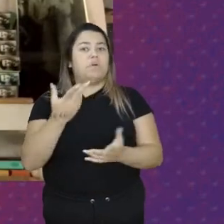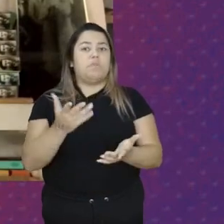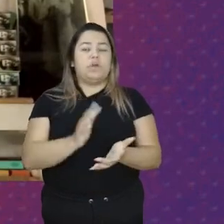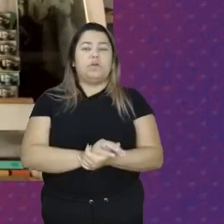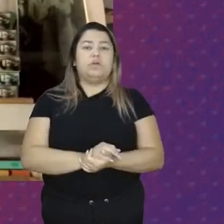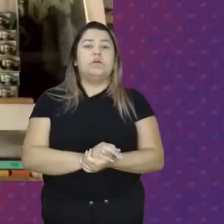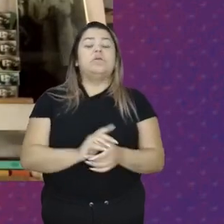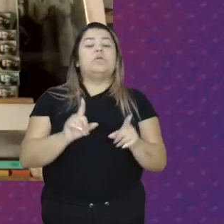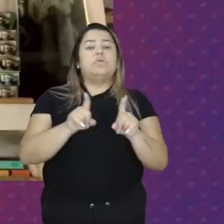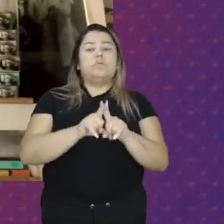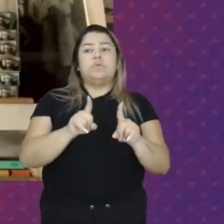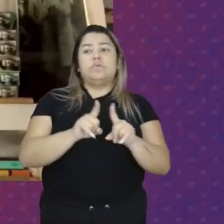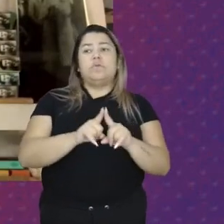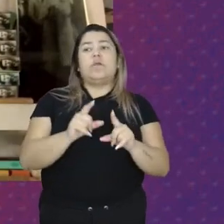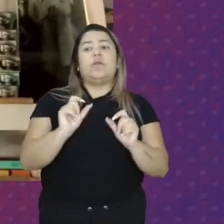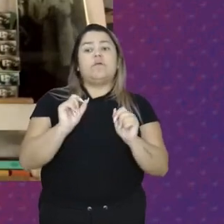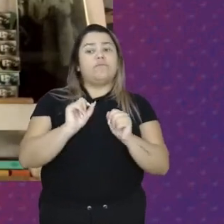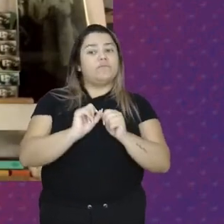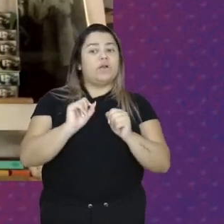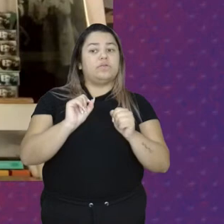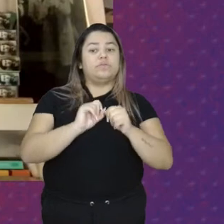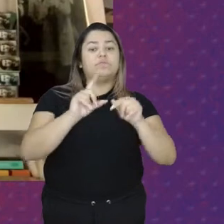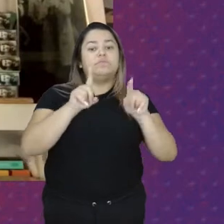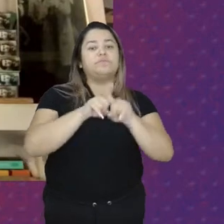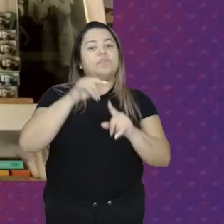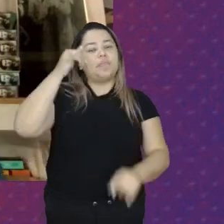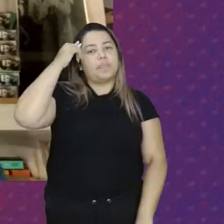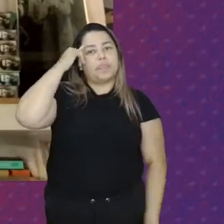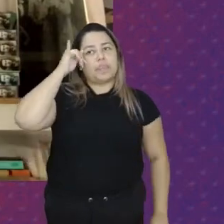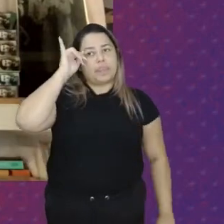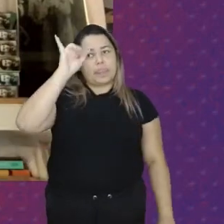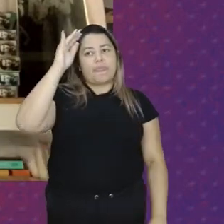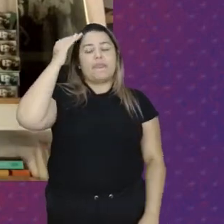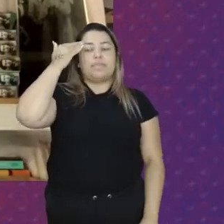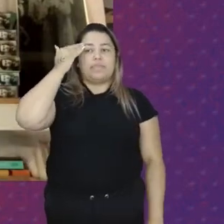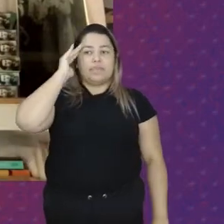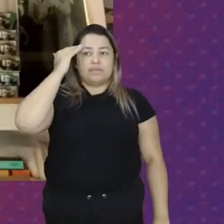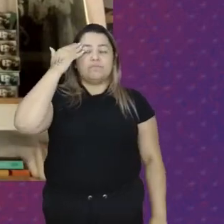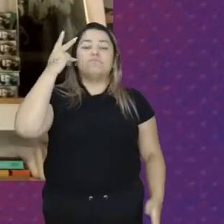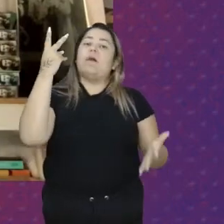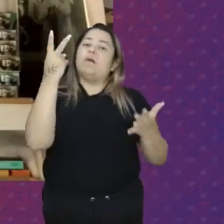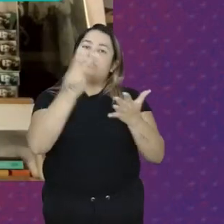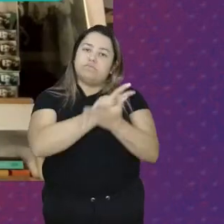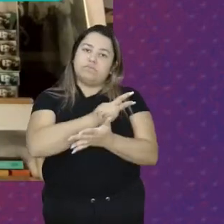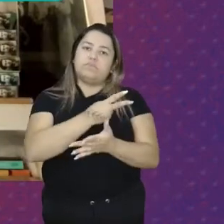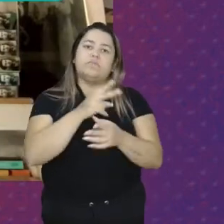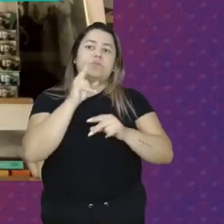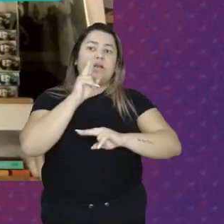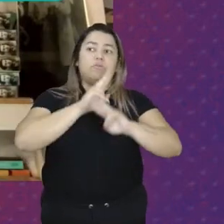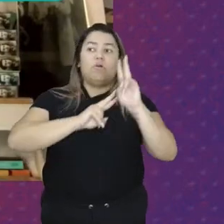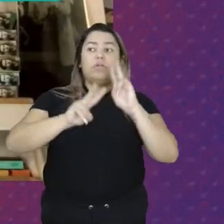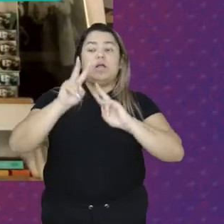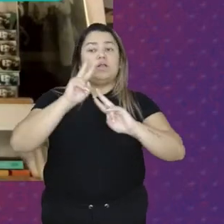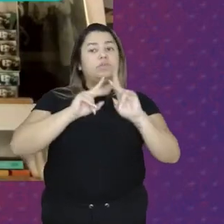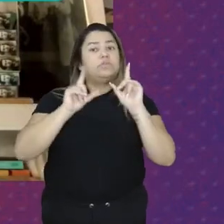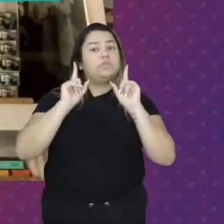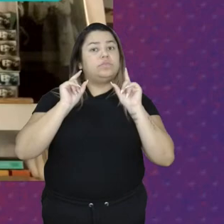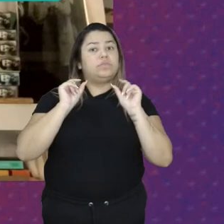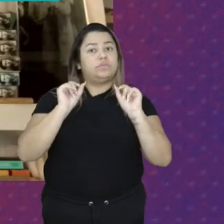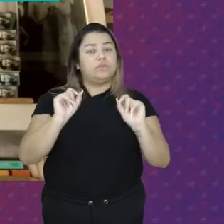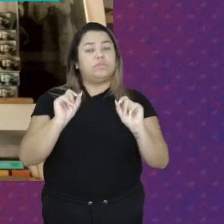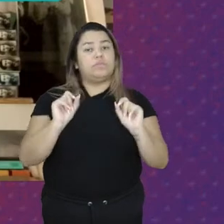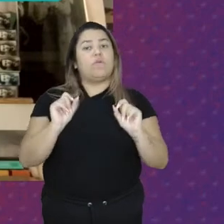Também produz os meios para evitar que as pessoas compreendam o que está acontecendo. Basta olhar para o que é